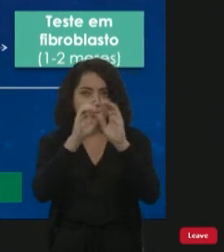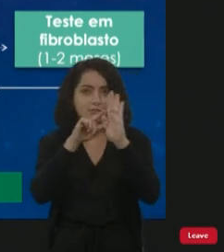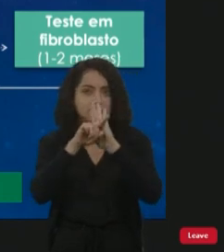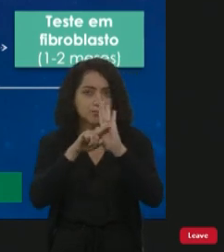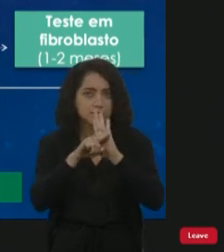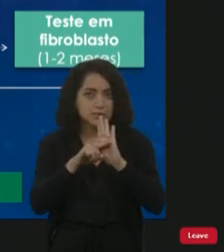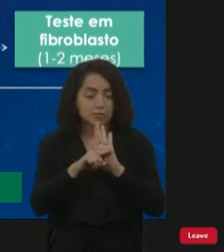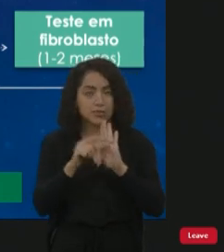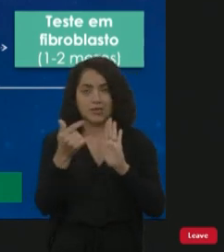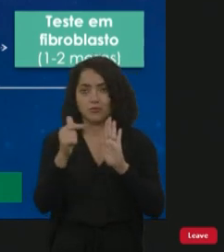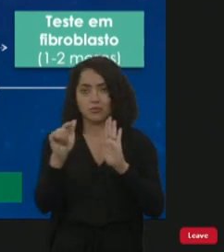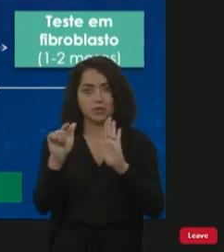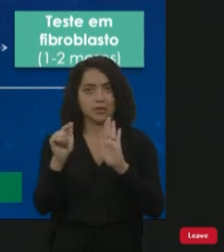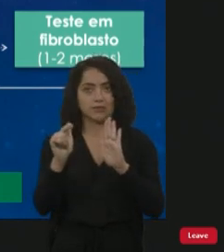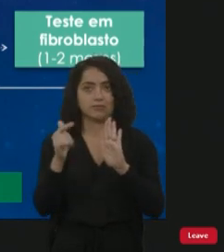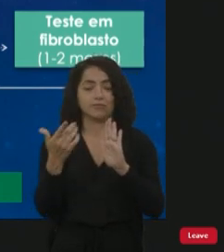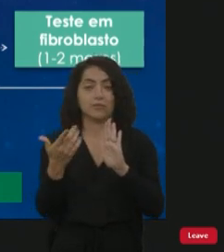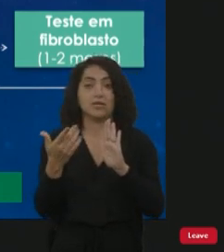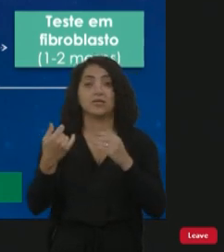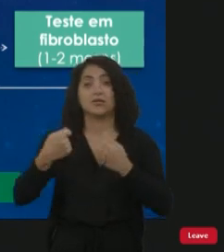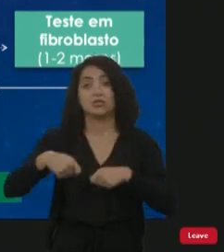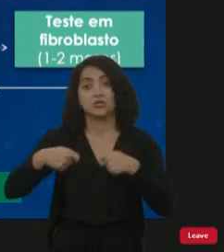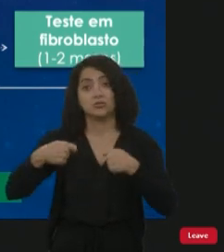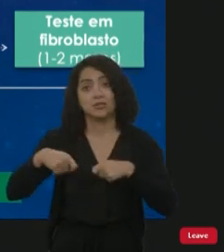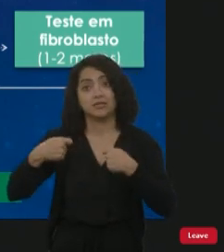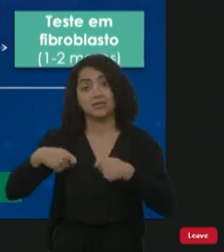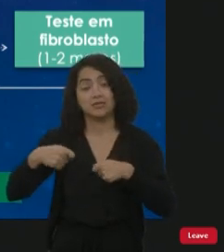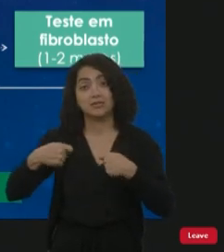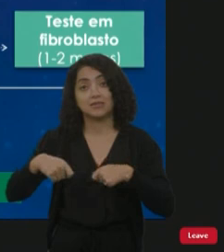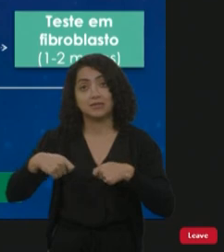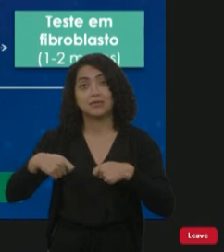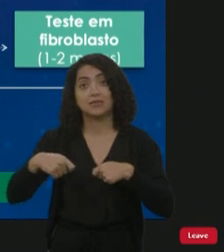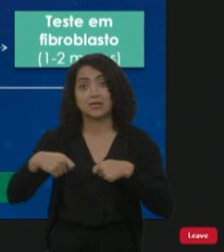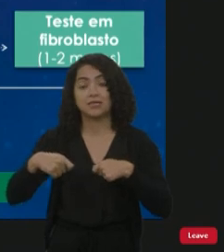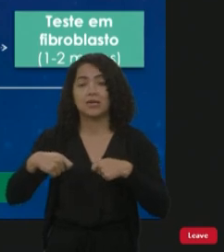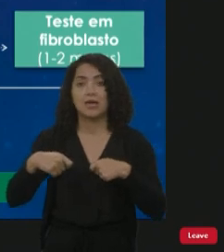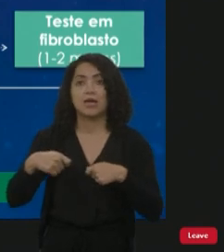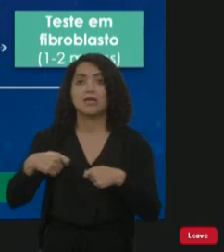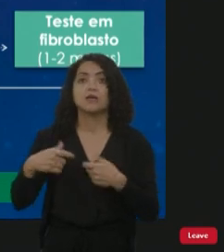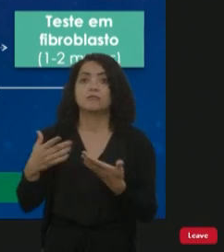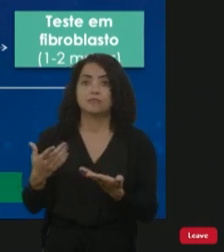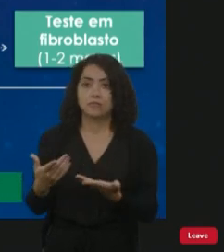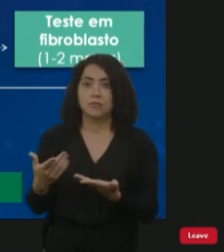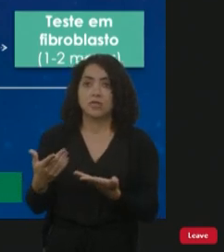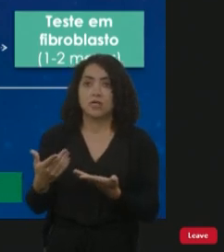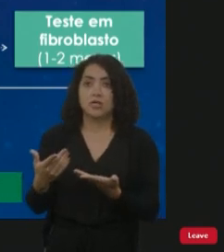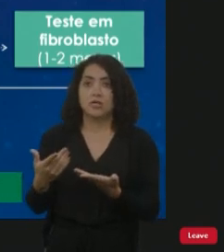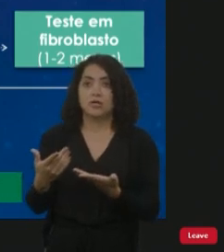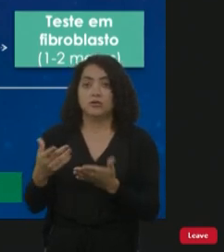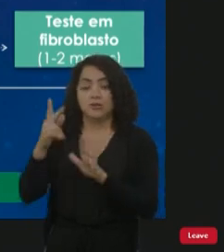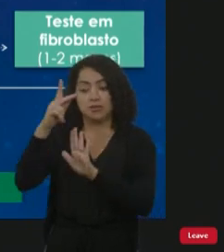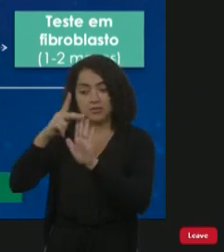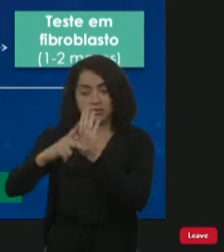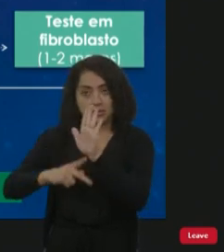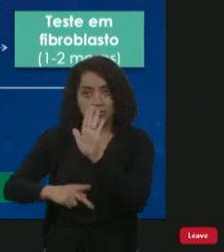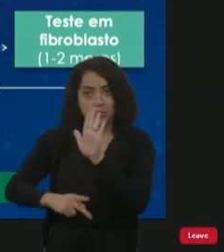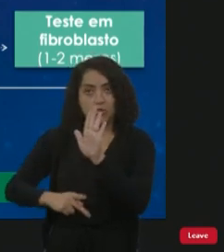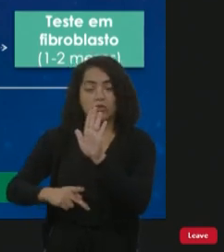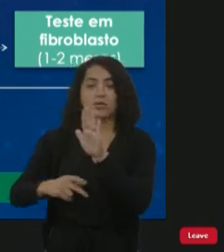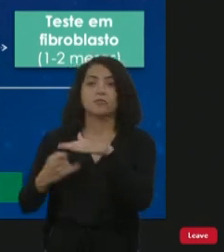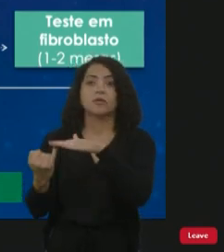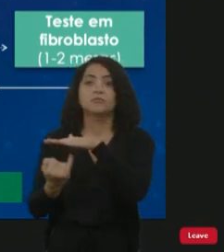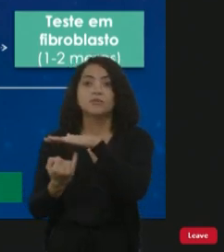acilcarnitinas, então a gente acaba dependendo do programa de suporte ao paciente aí das indústrias